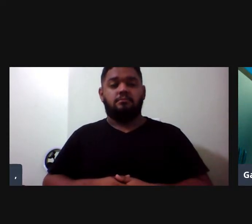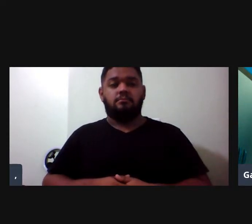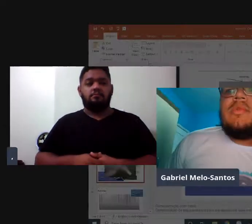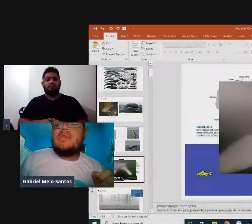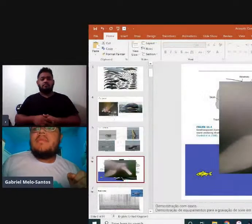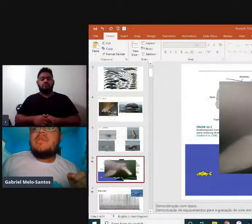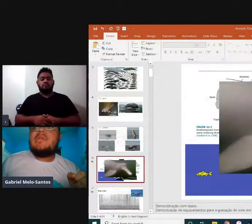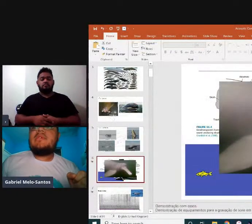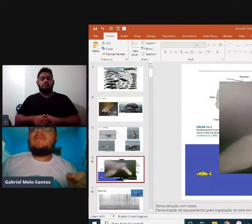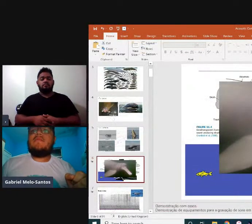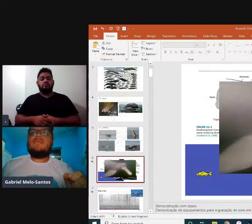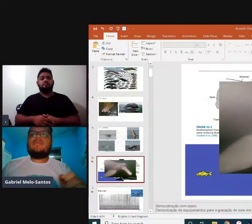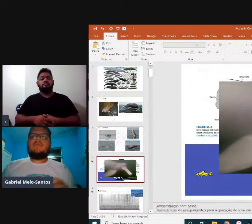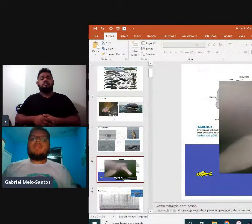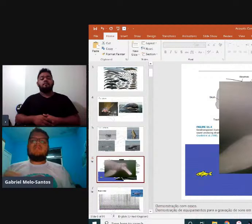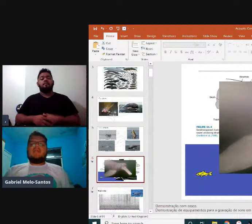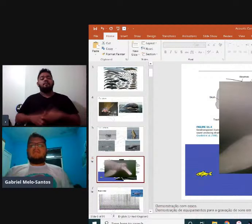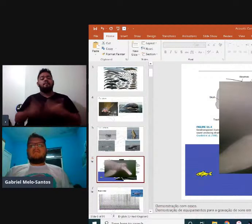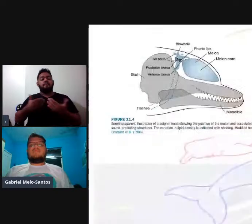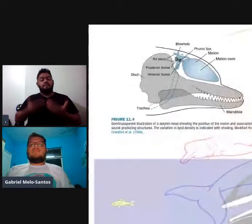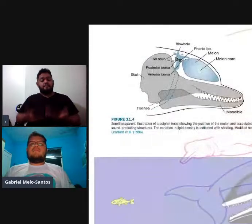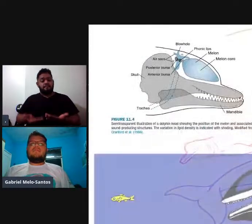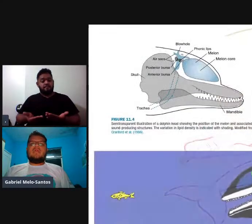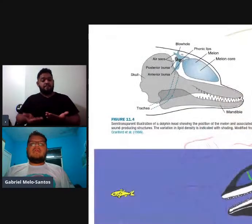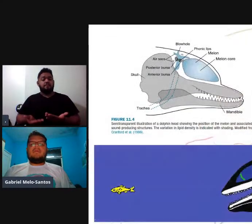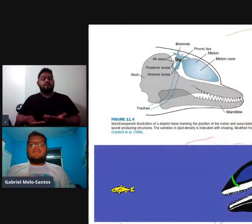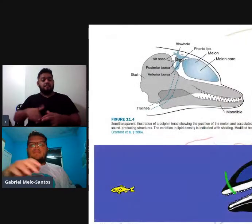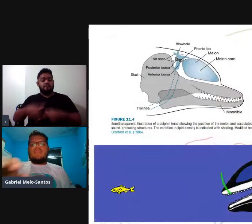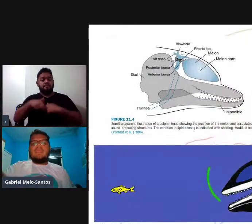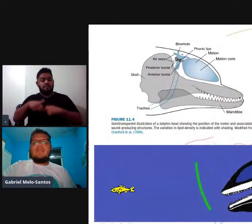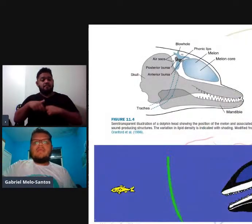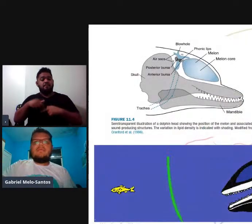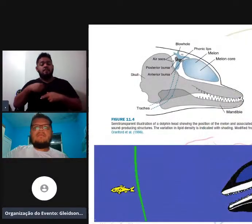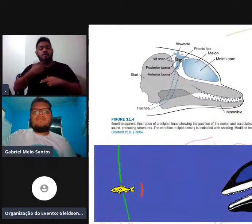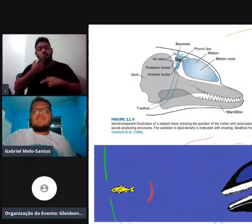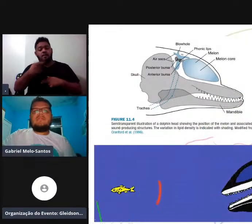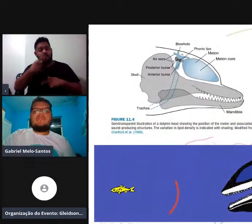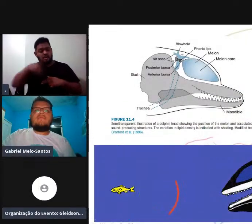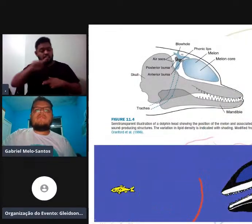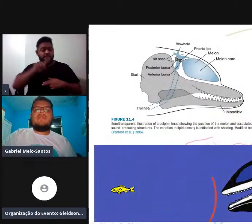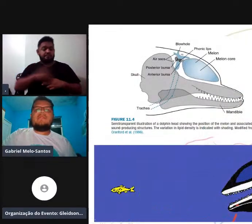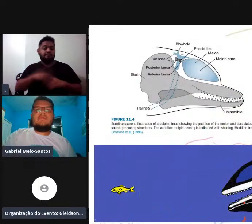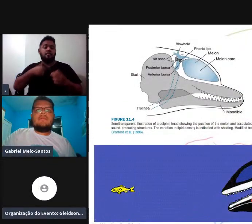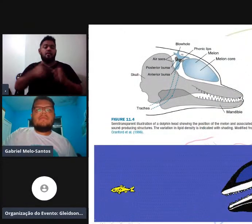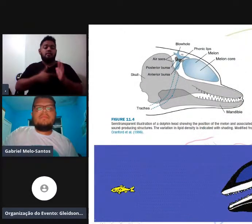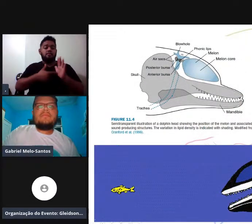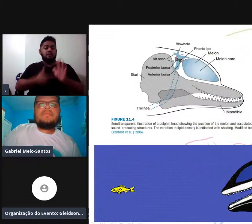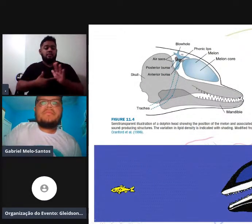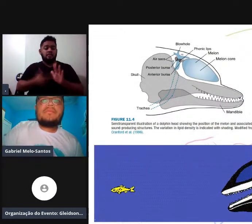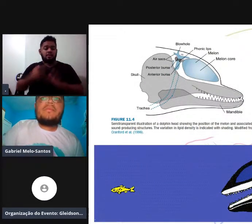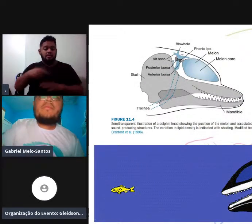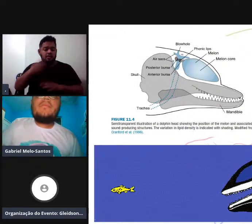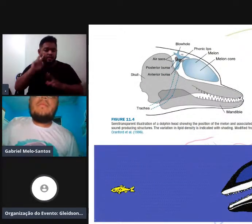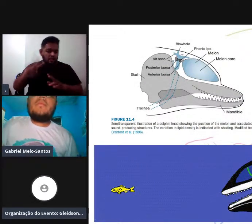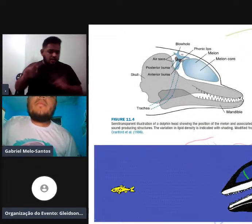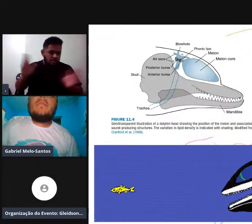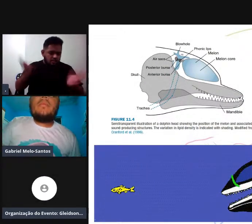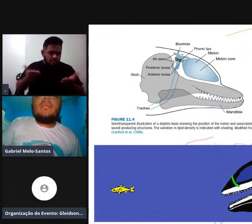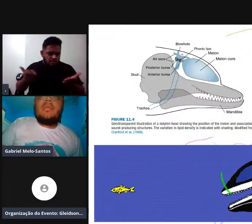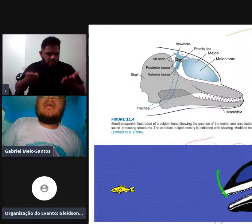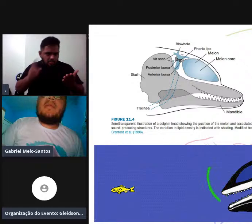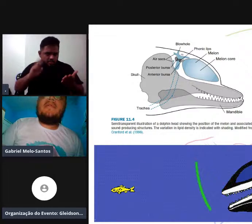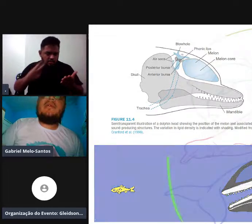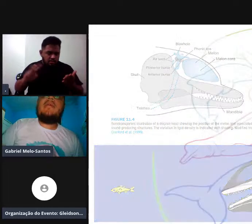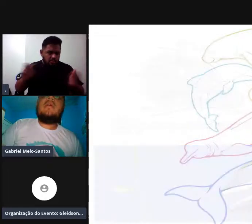Então, só me diz se voltou para a tela, quando eu voltar aqui. Vocês já estão visualizando? Tá, dá para ver.